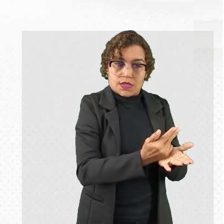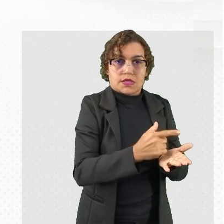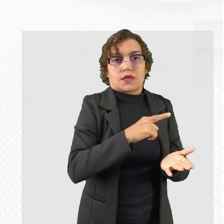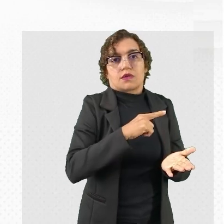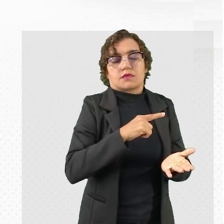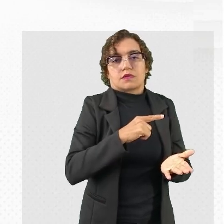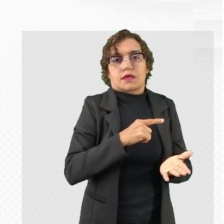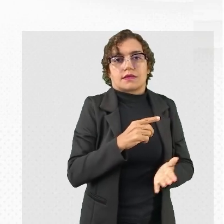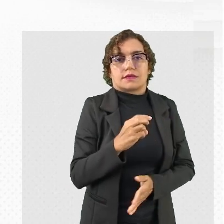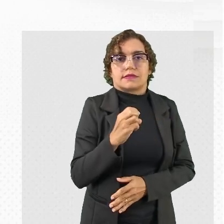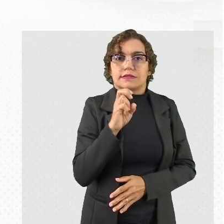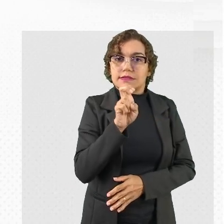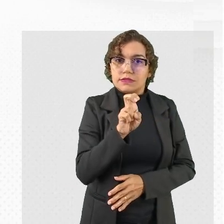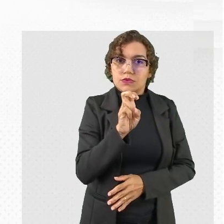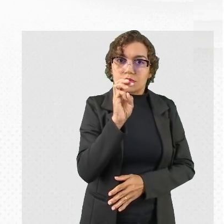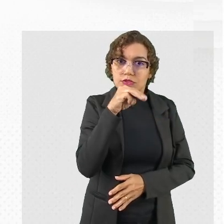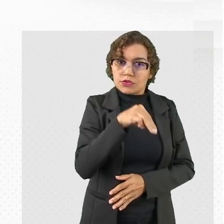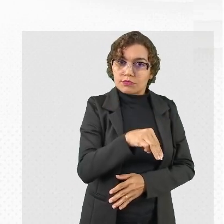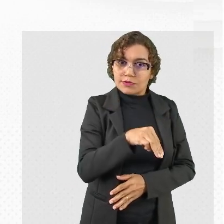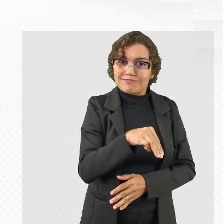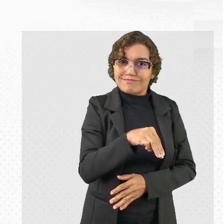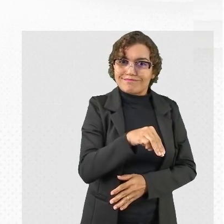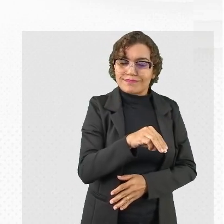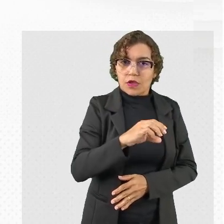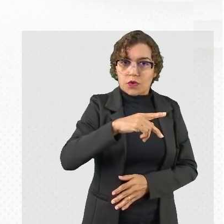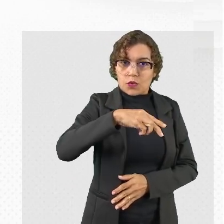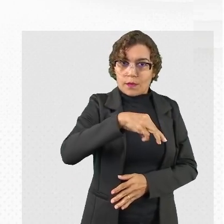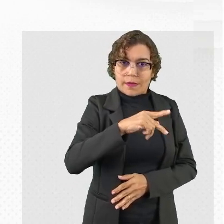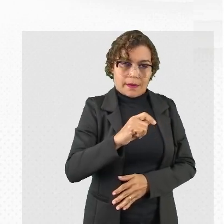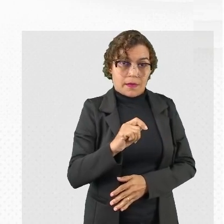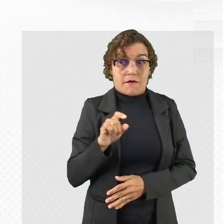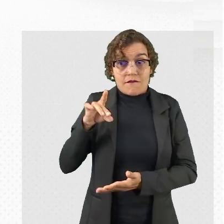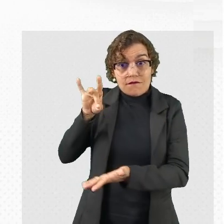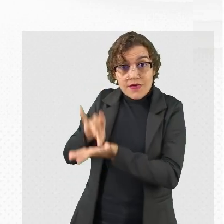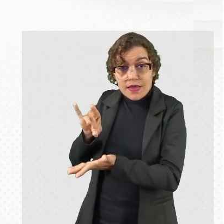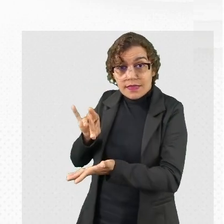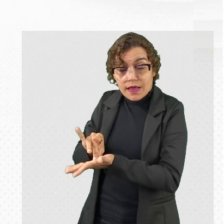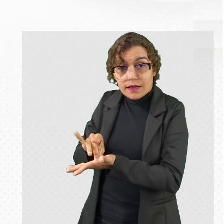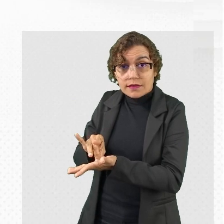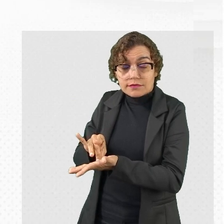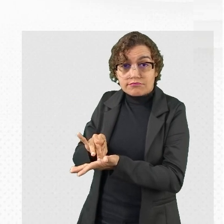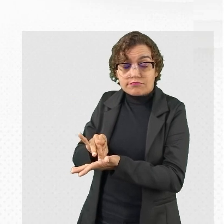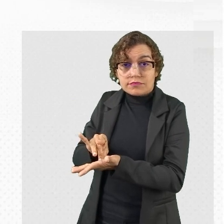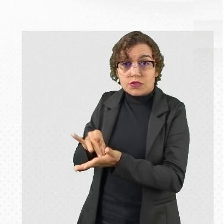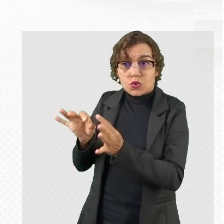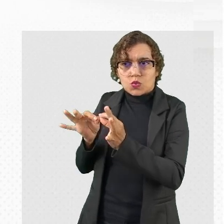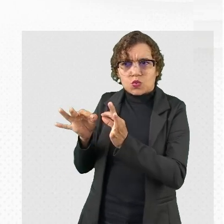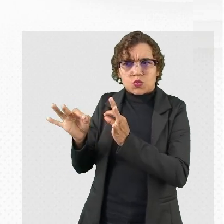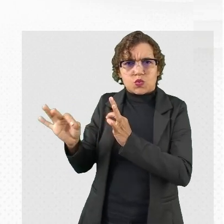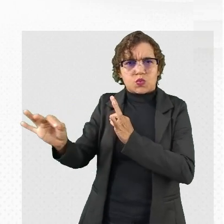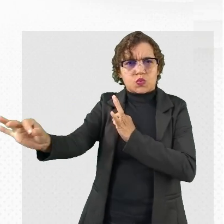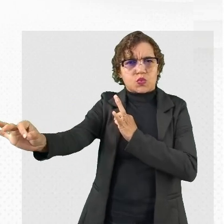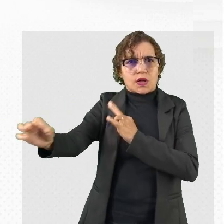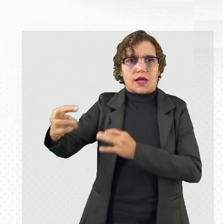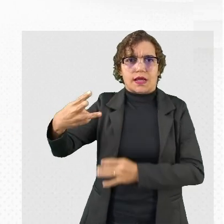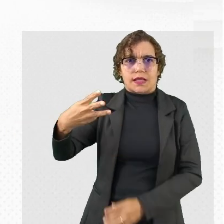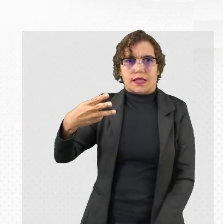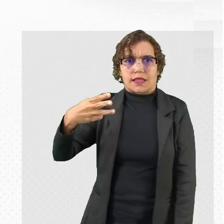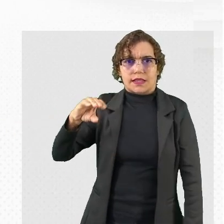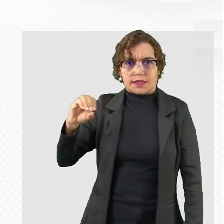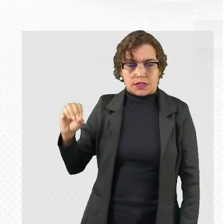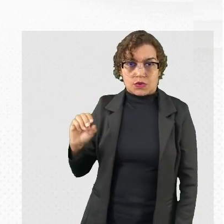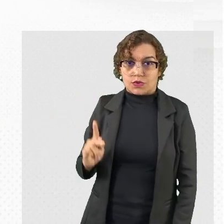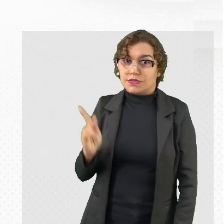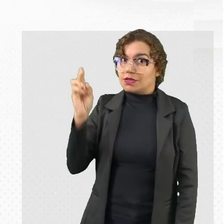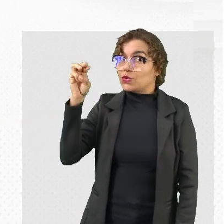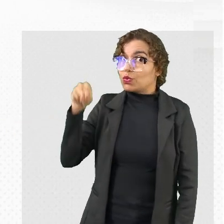5 centímetros. Certo? Já na realidade, no real, essa distância é de 300